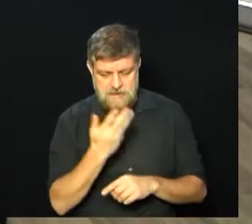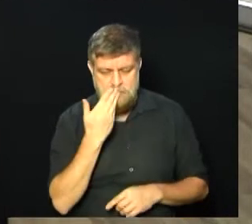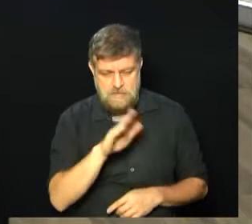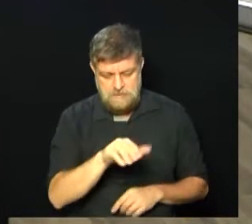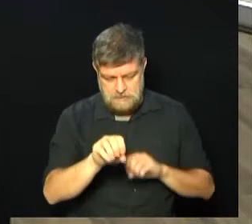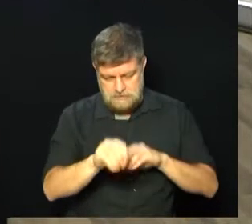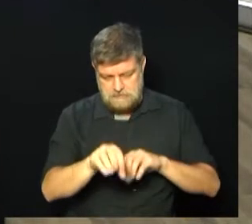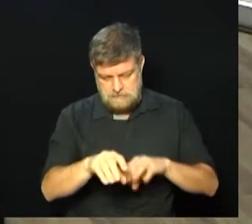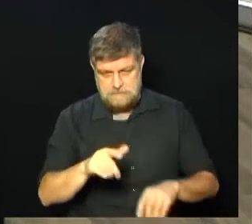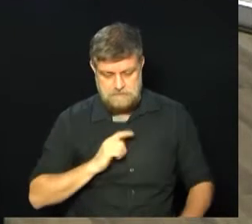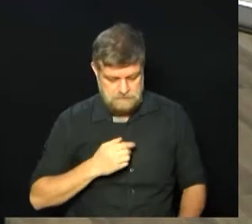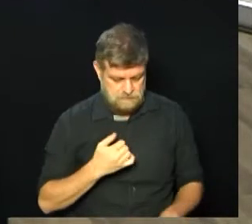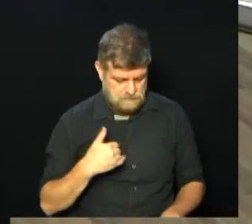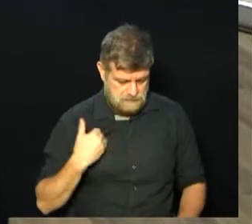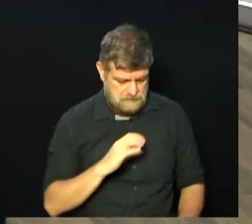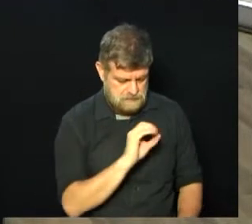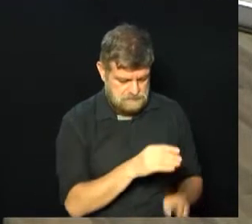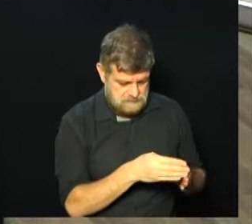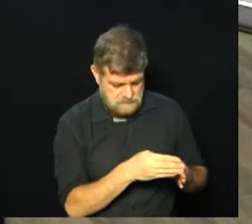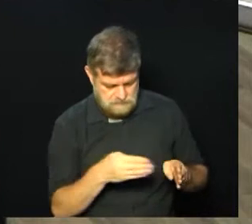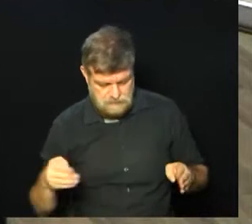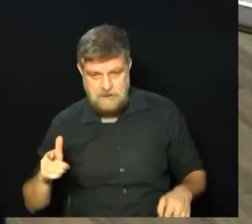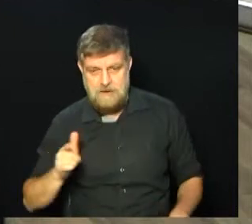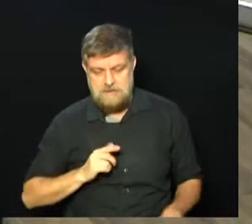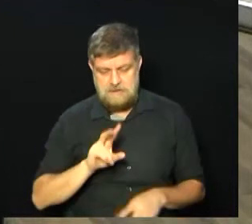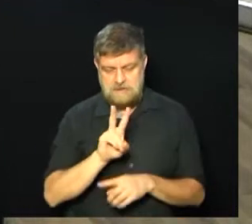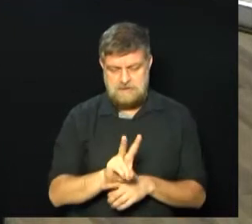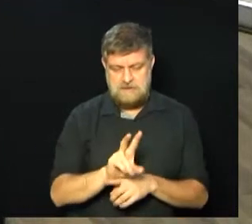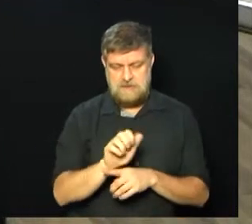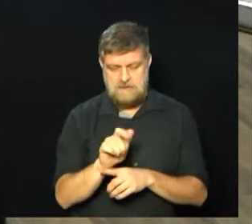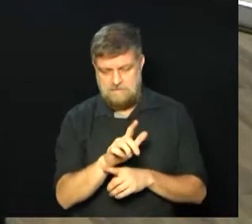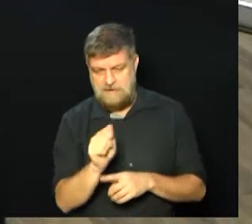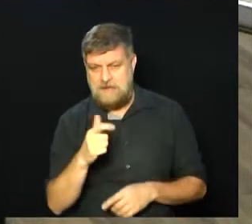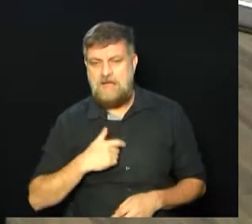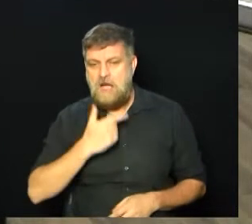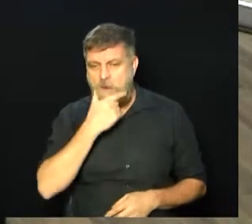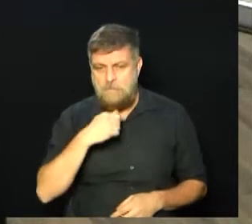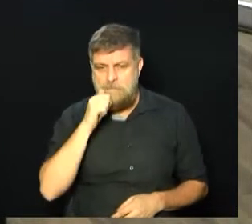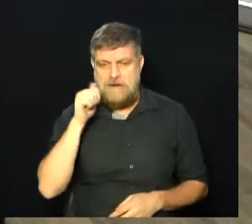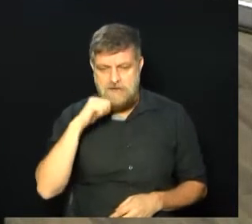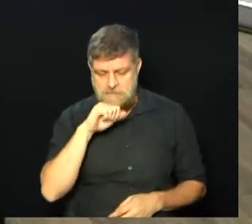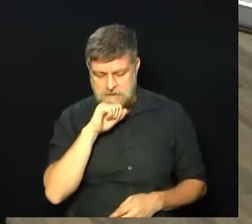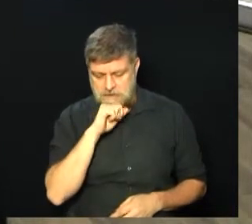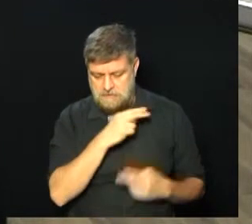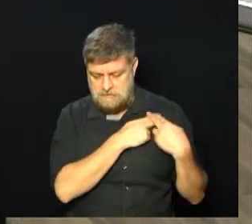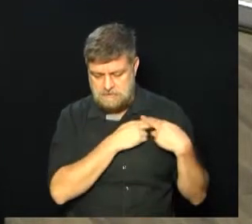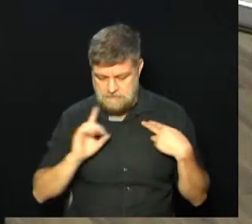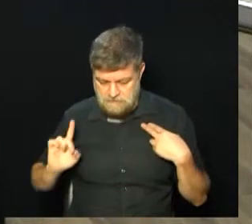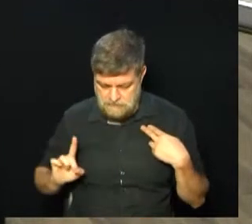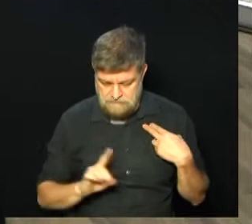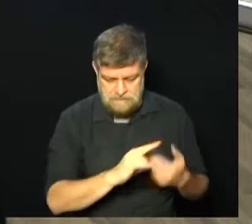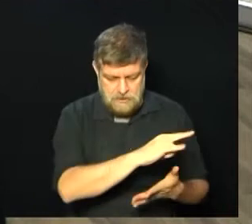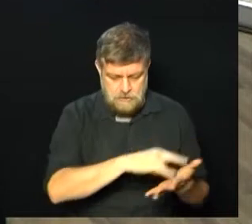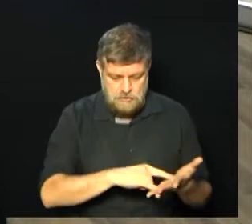infantil crianças a partir de zero ano né Tem vaga disponível é só o pai levar toda a documentação como fazer inscrição